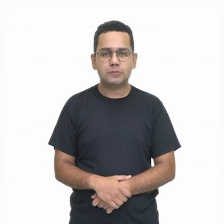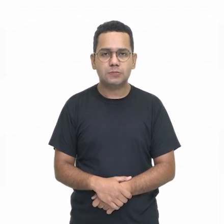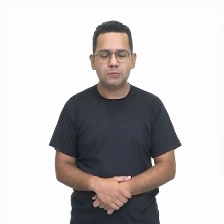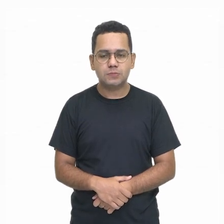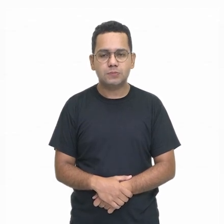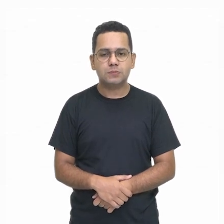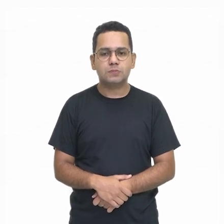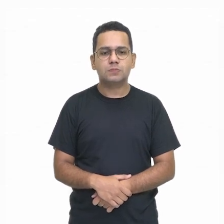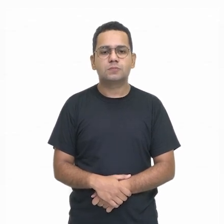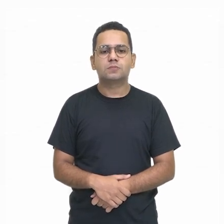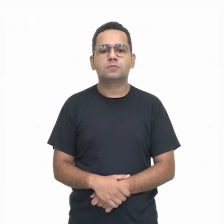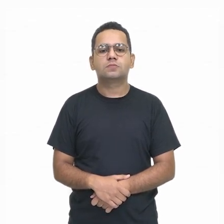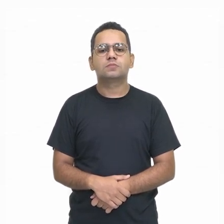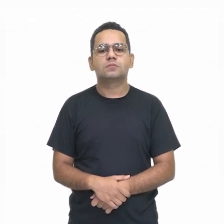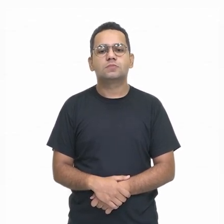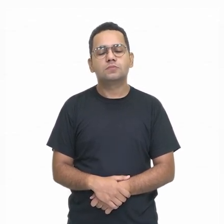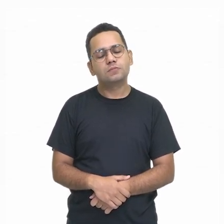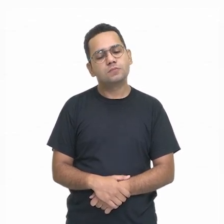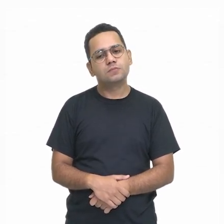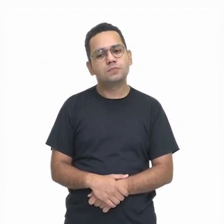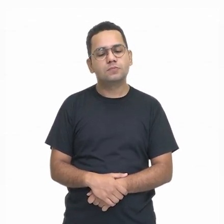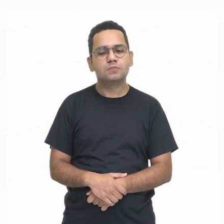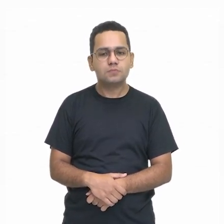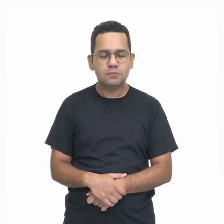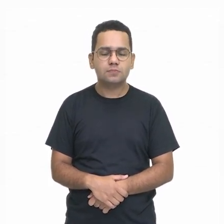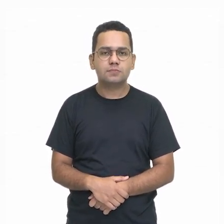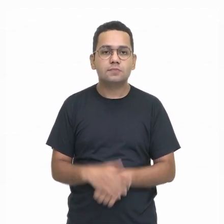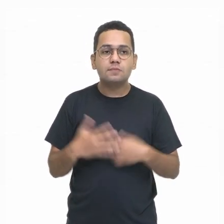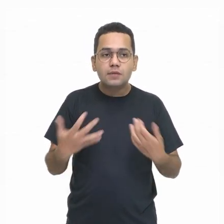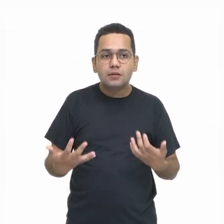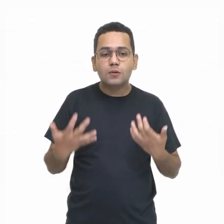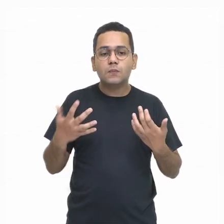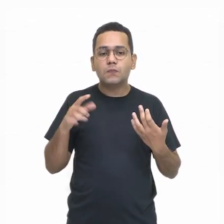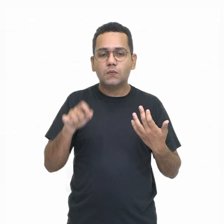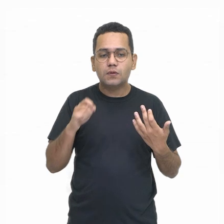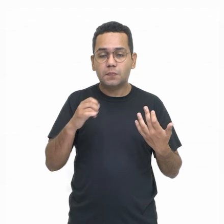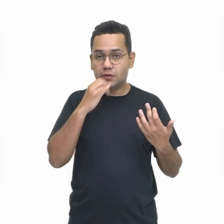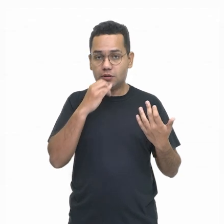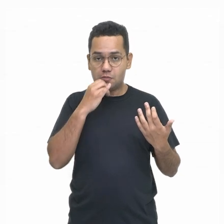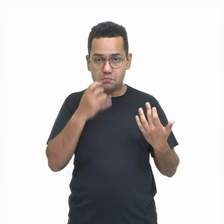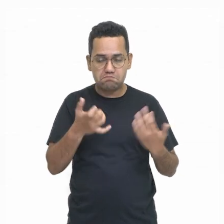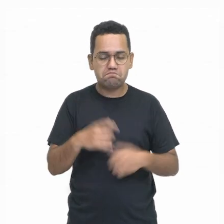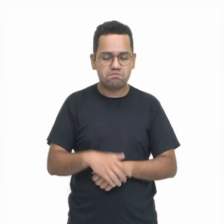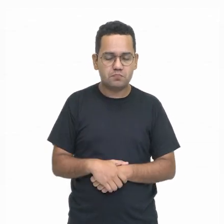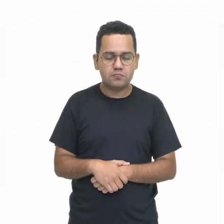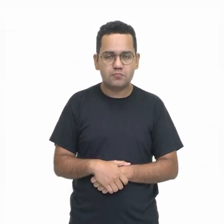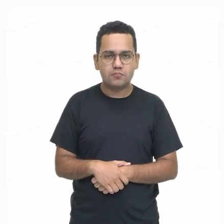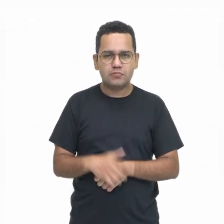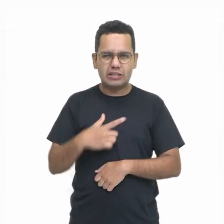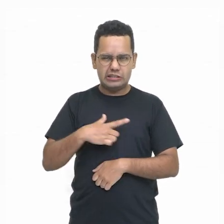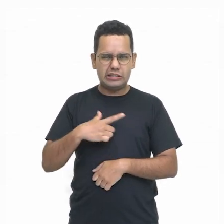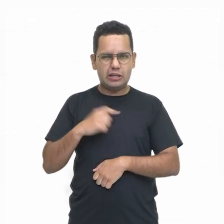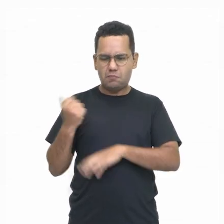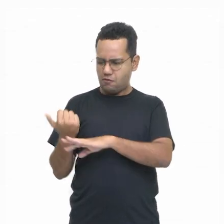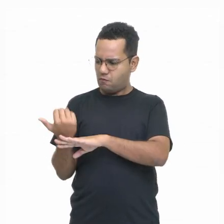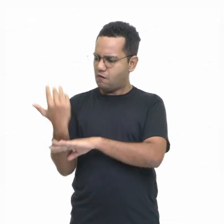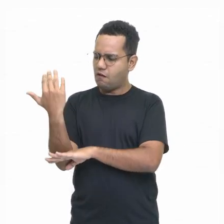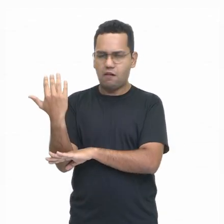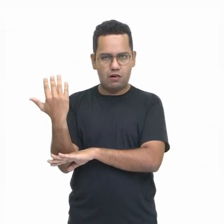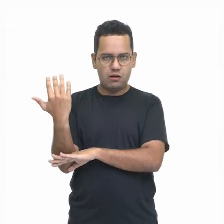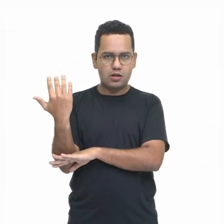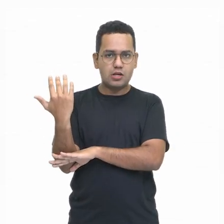unidirecionalmente, passando de um nível inferior para um nível superior, enquanto a matéria é reciclada